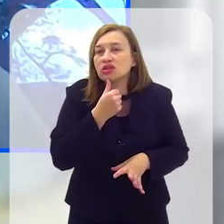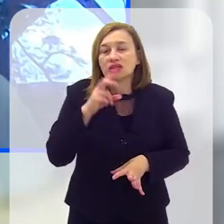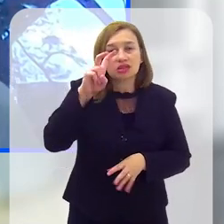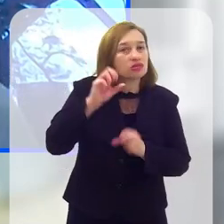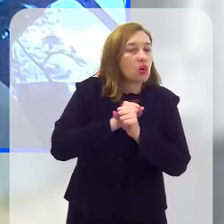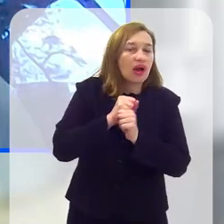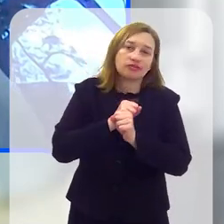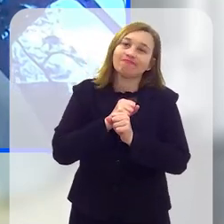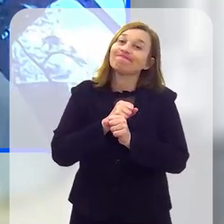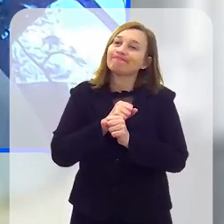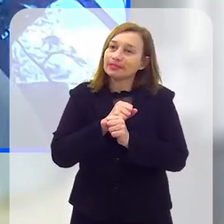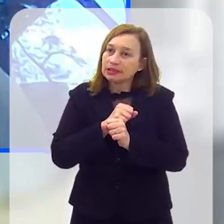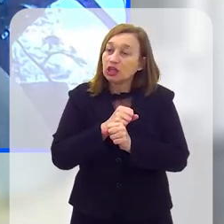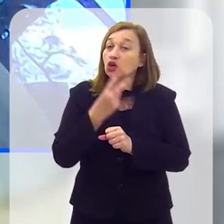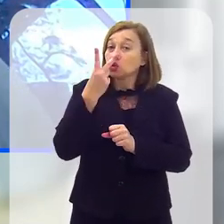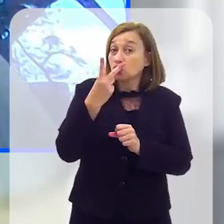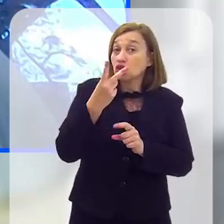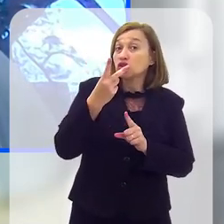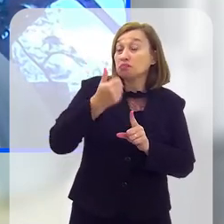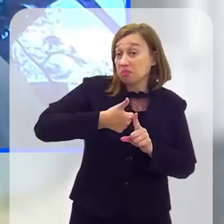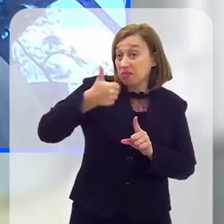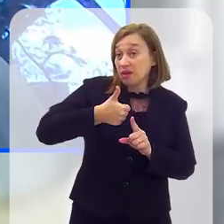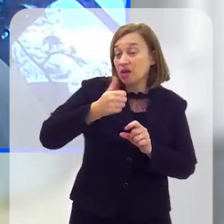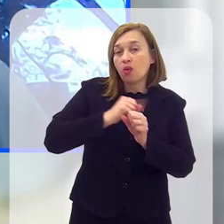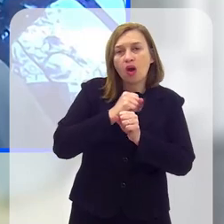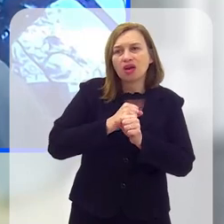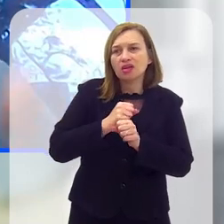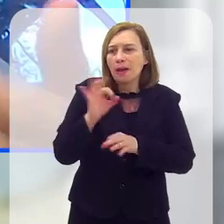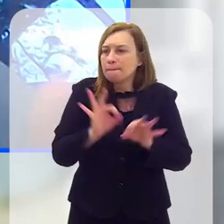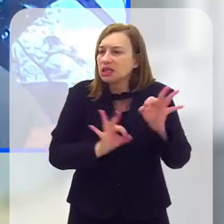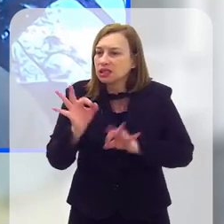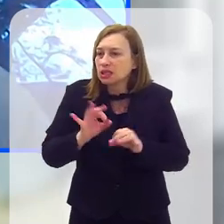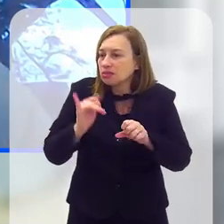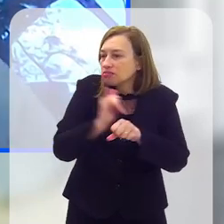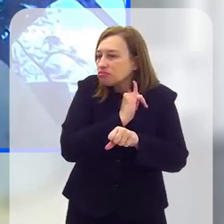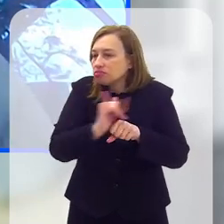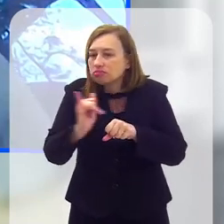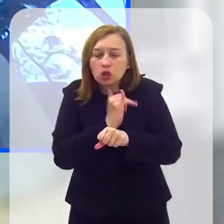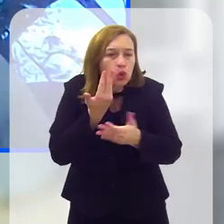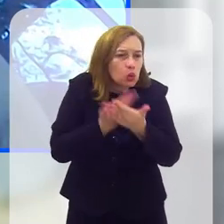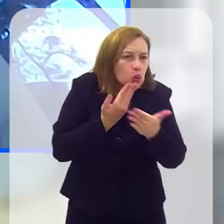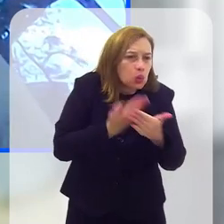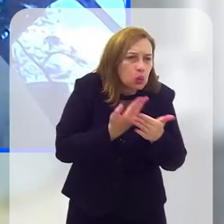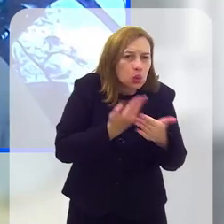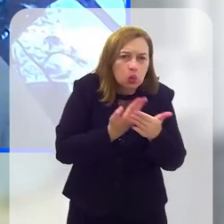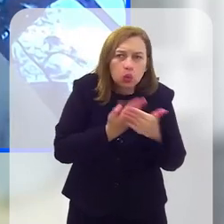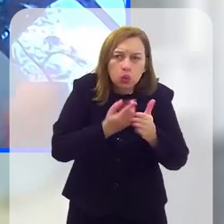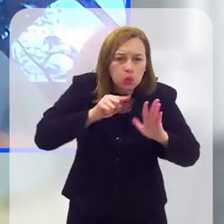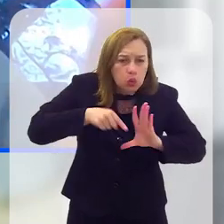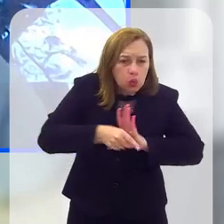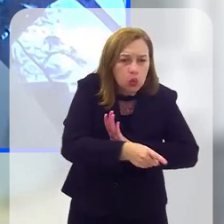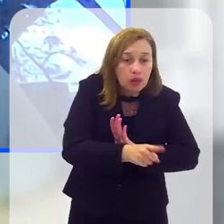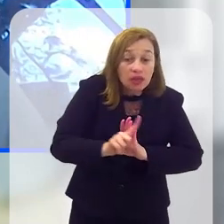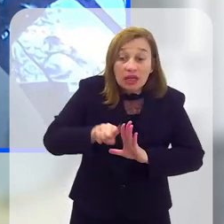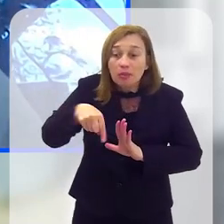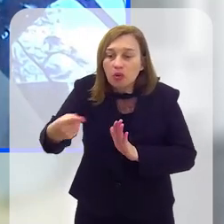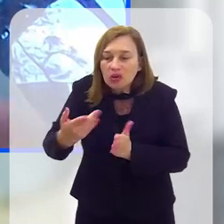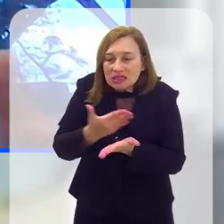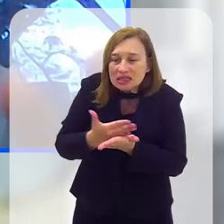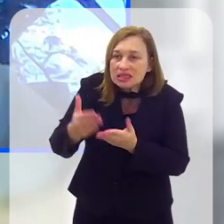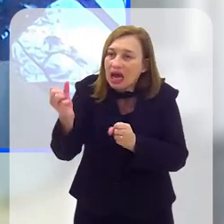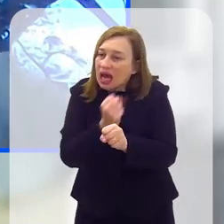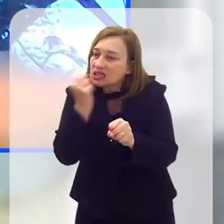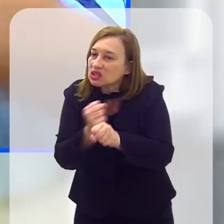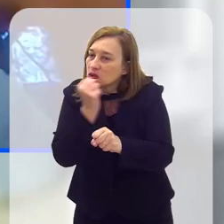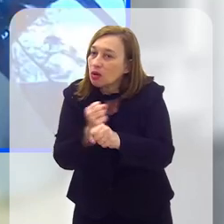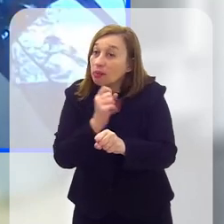prazo, significa 5 anos. Os 2 primeiros anos é planejamento, projeto, é início dos estudos, para aí começarem as